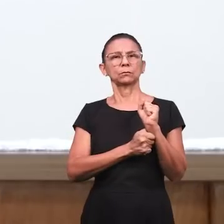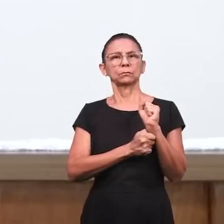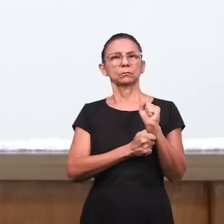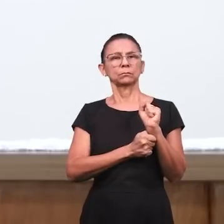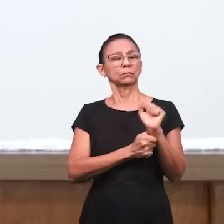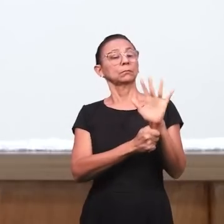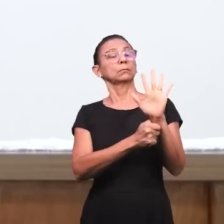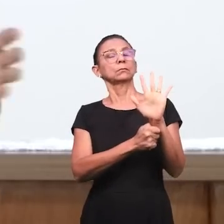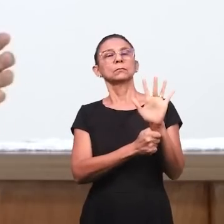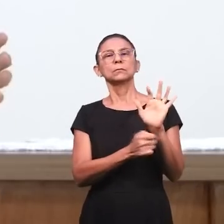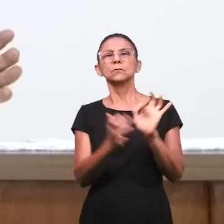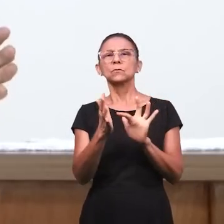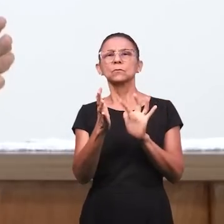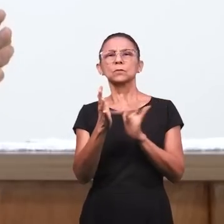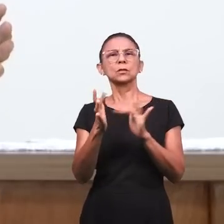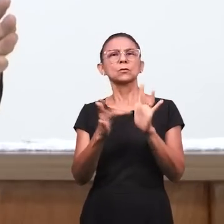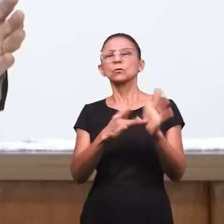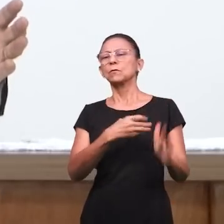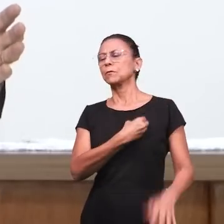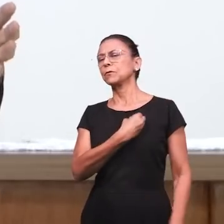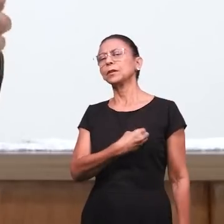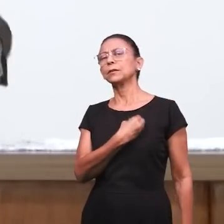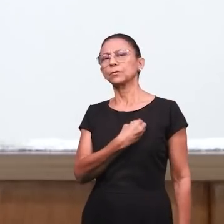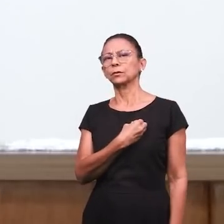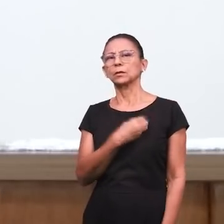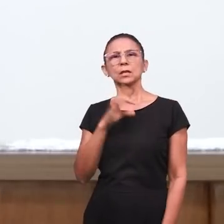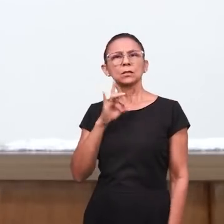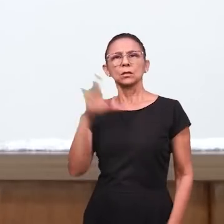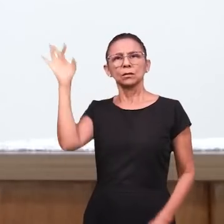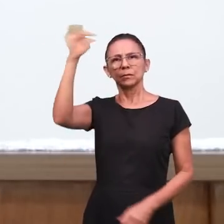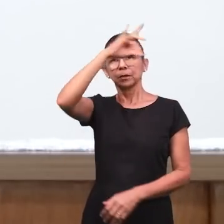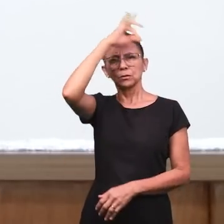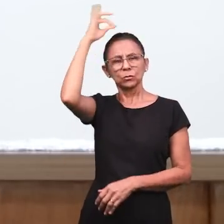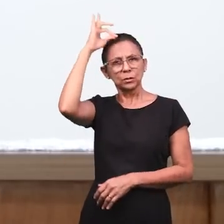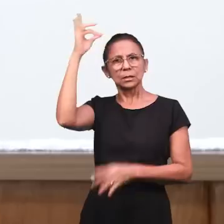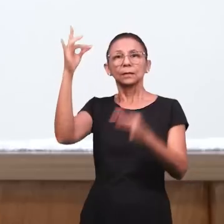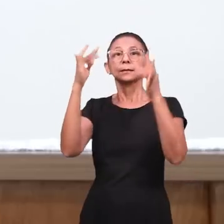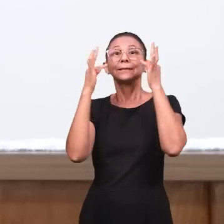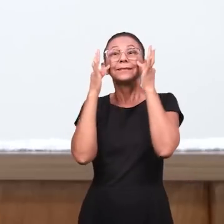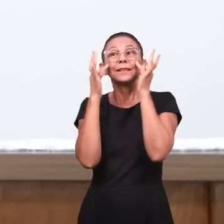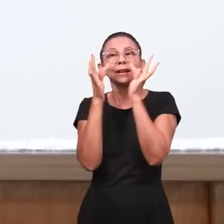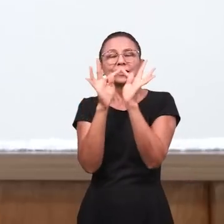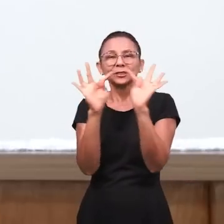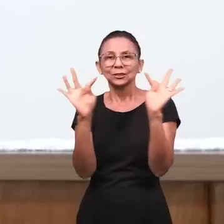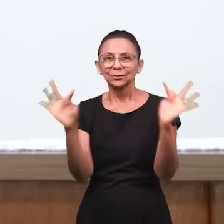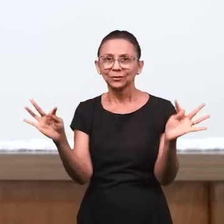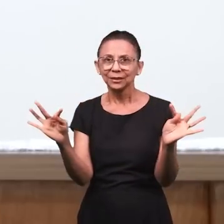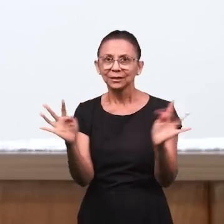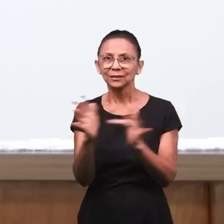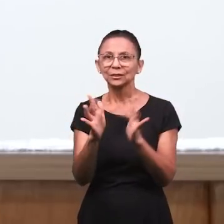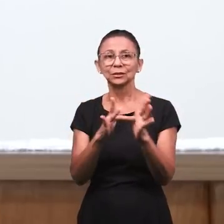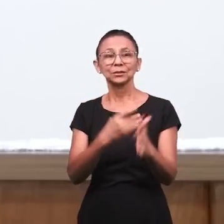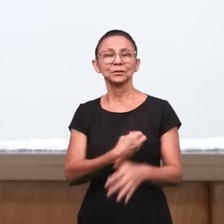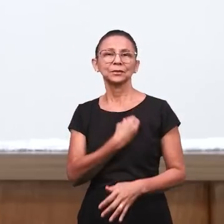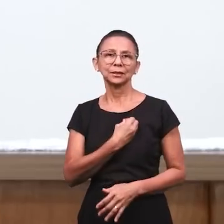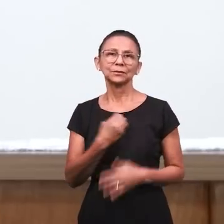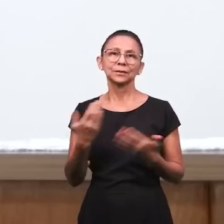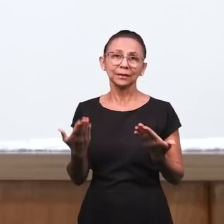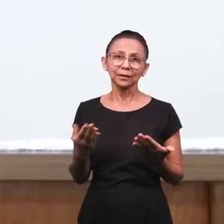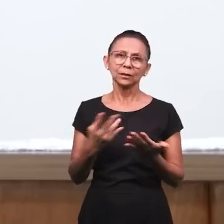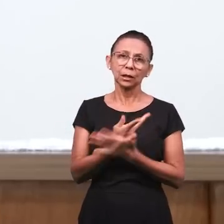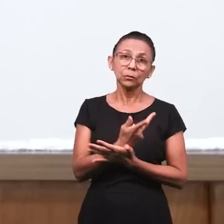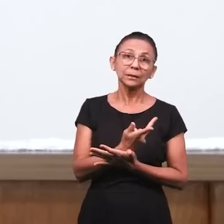está vivo. Apenas o Espírito Santo revela isso, testifica na igreja de que ele está vivo. Então, perto